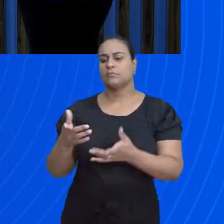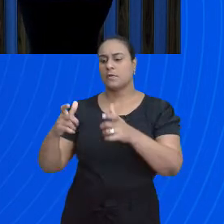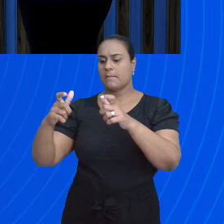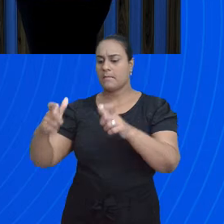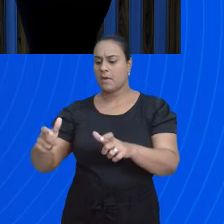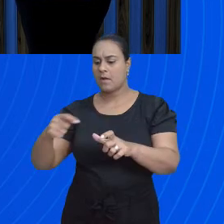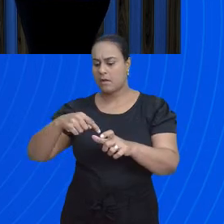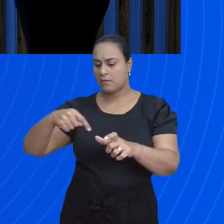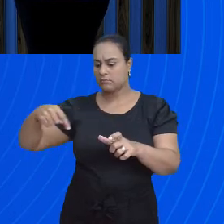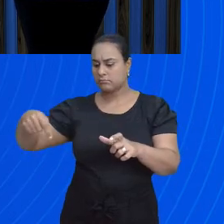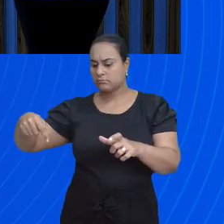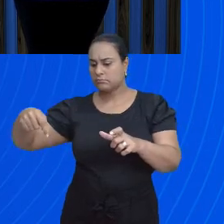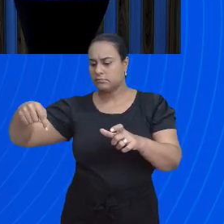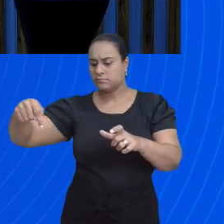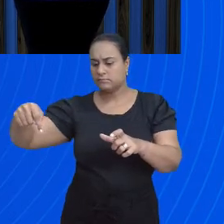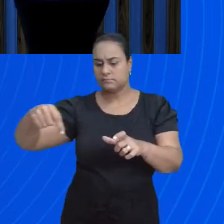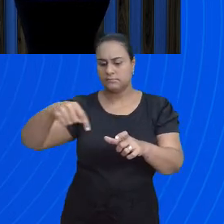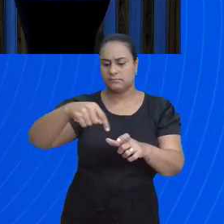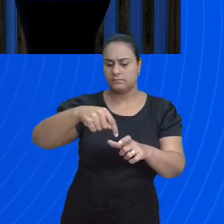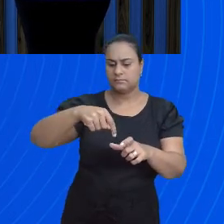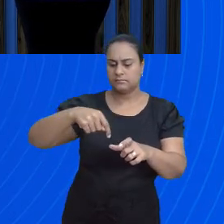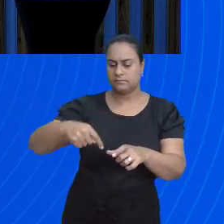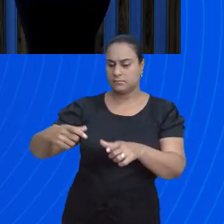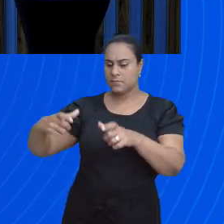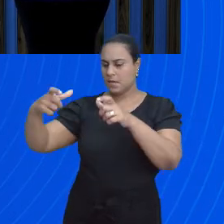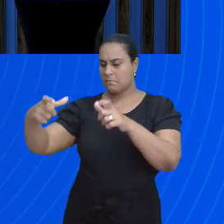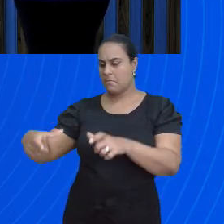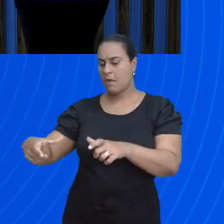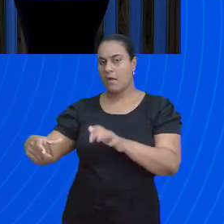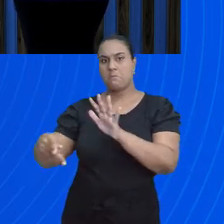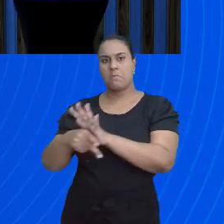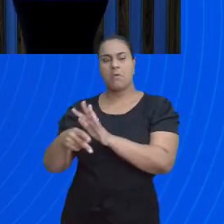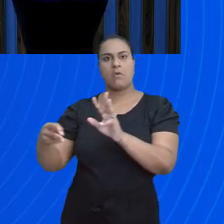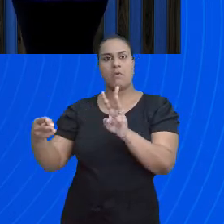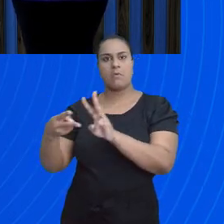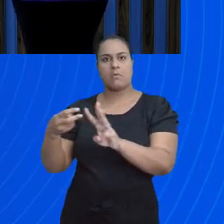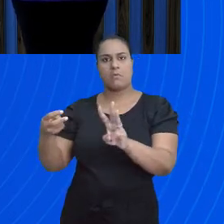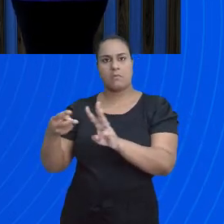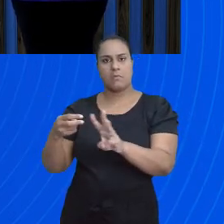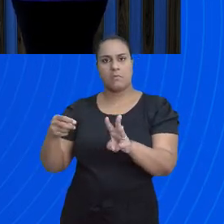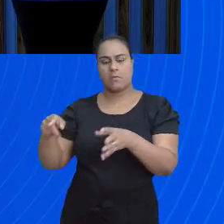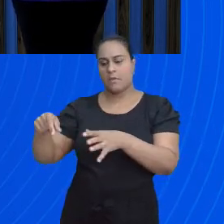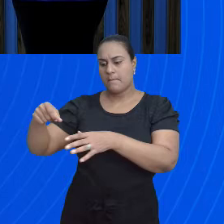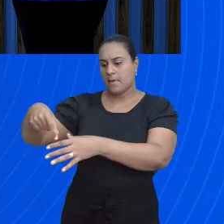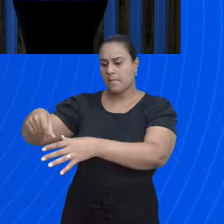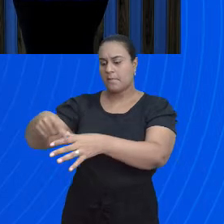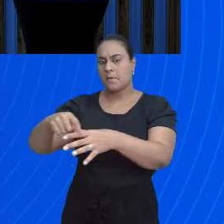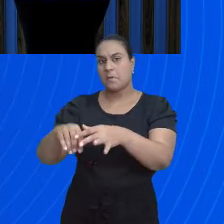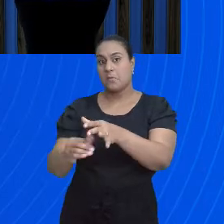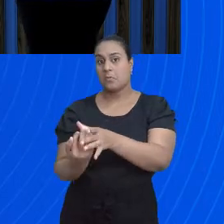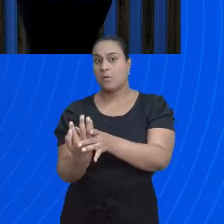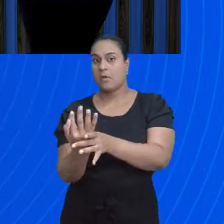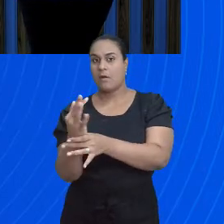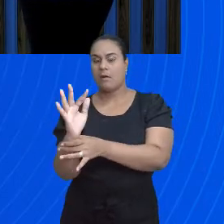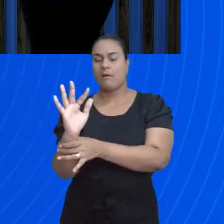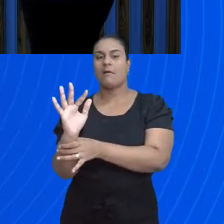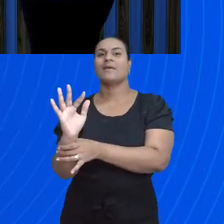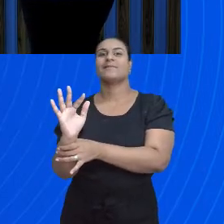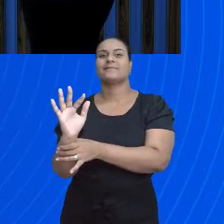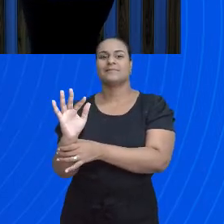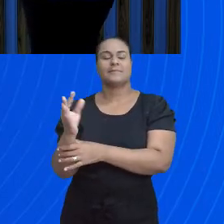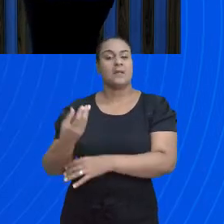você determinar, delimitar aquela região e ter aquela terra ali para o cultivo, enfim,